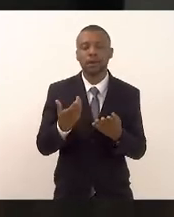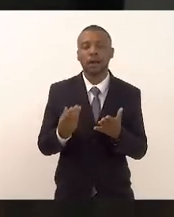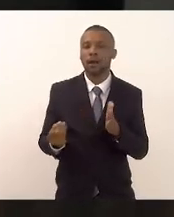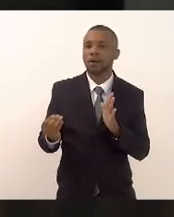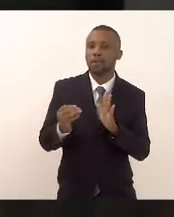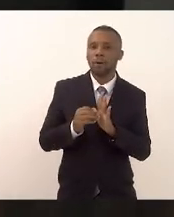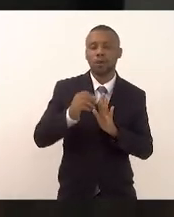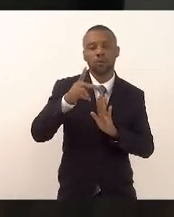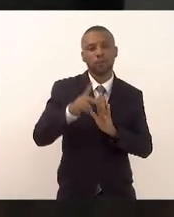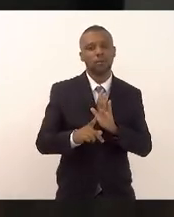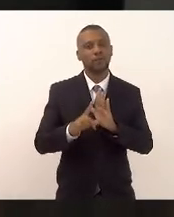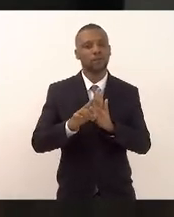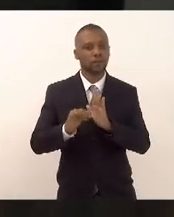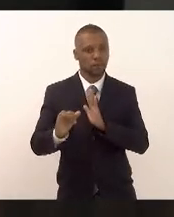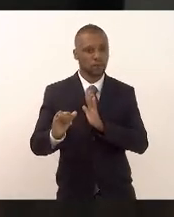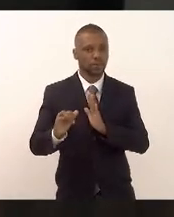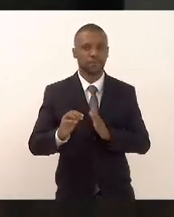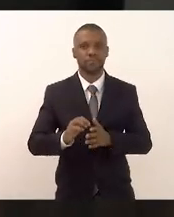seguintes projetos: